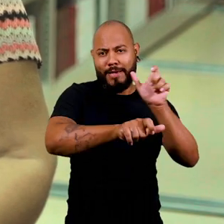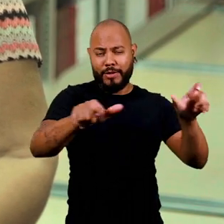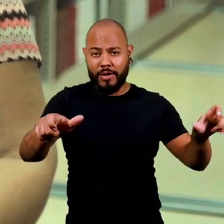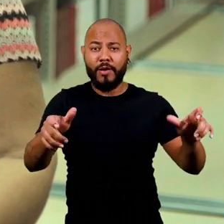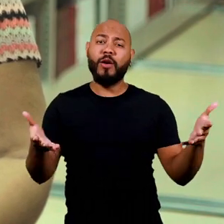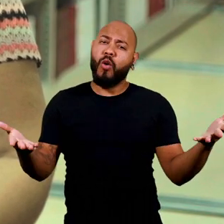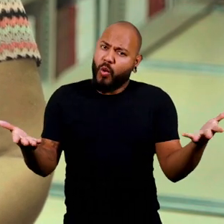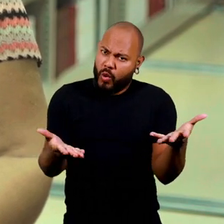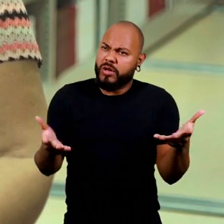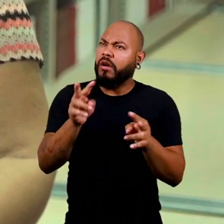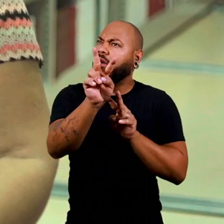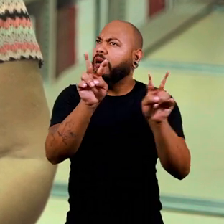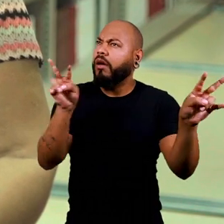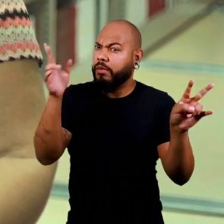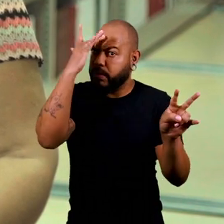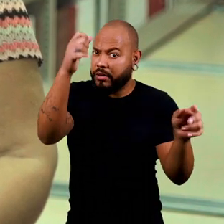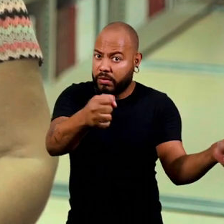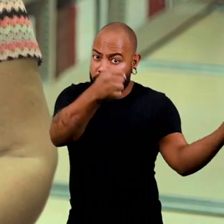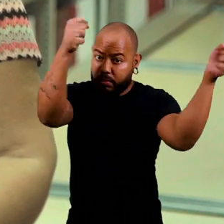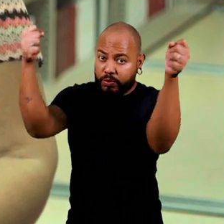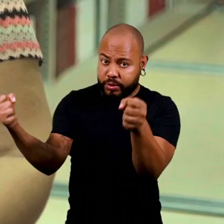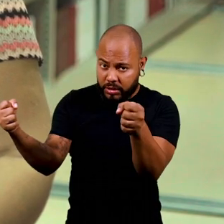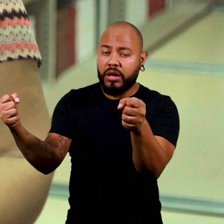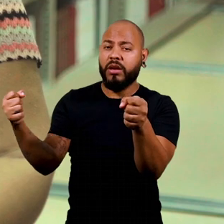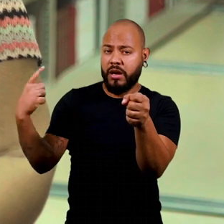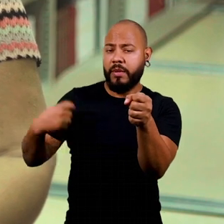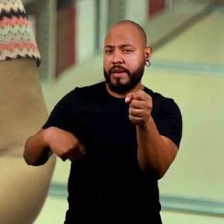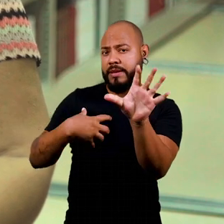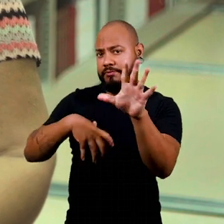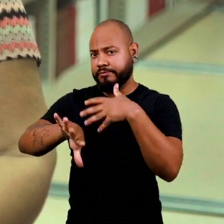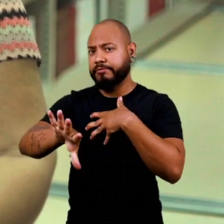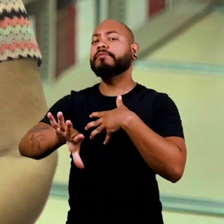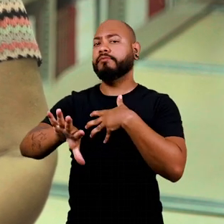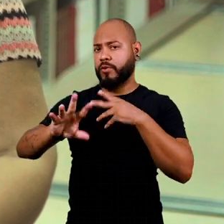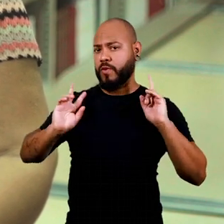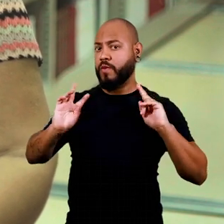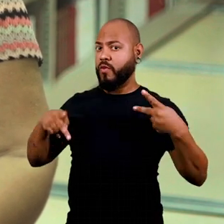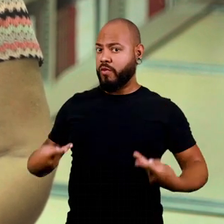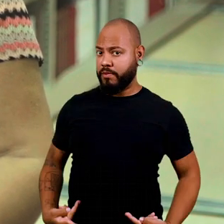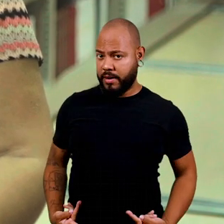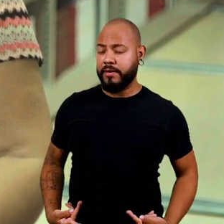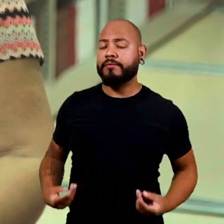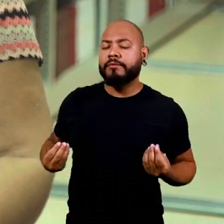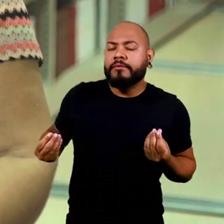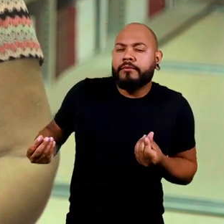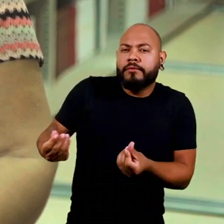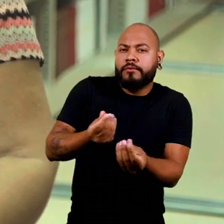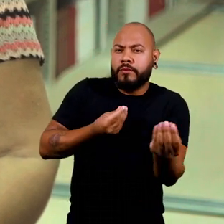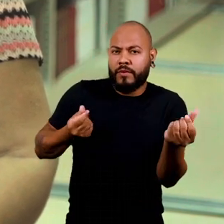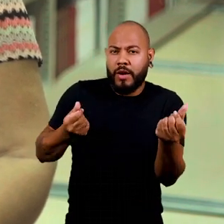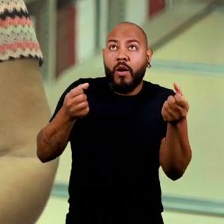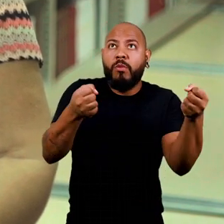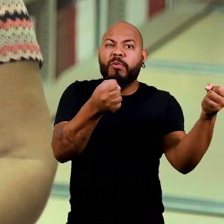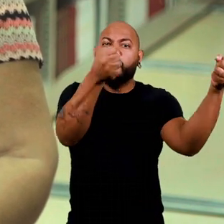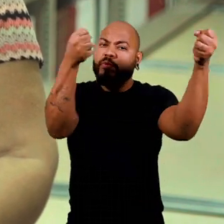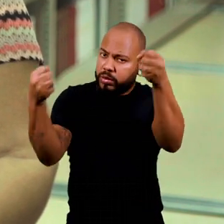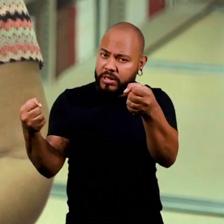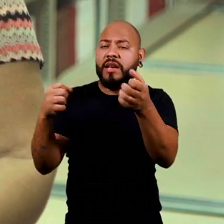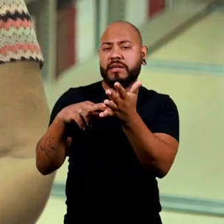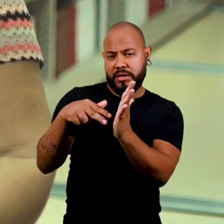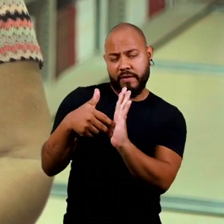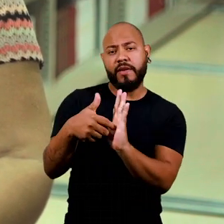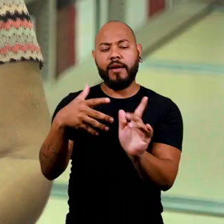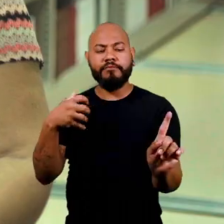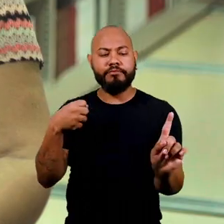hoje que estão no poder, elas têm que ser humanas, porque estar no poder afeta a vida